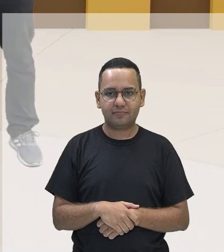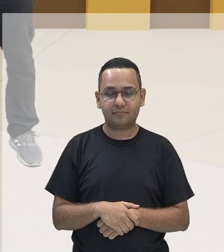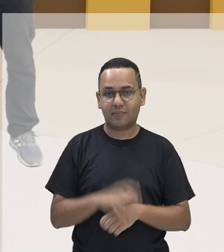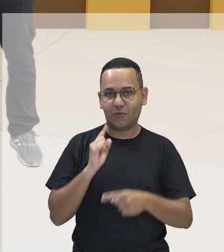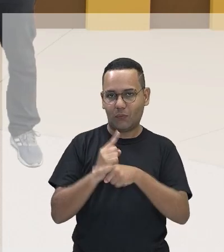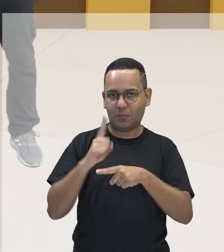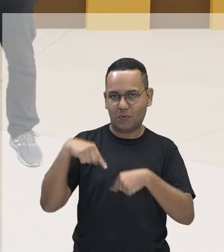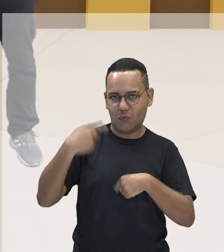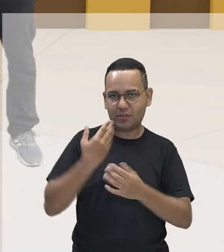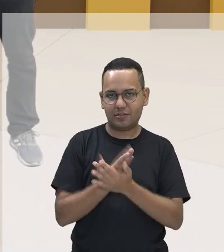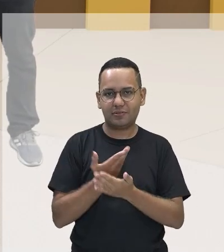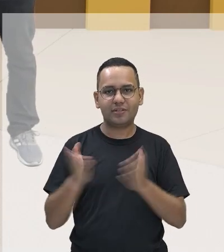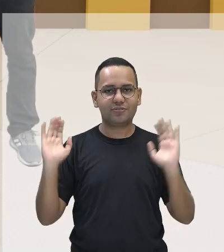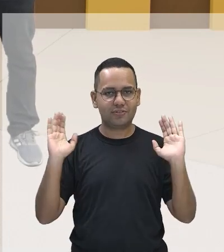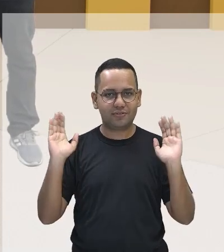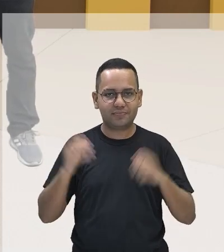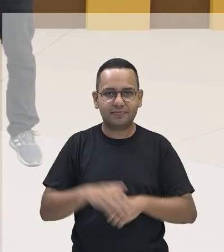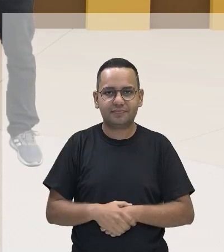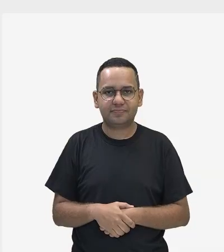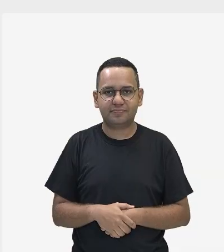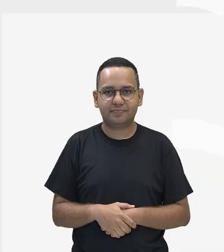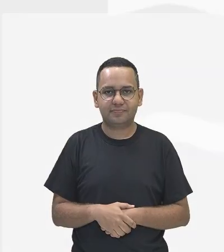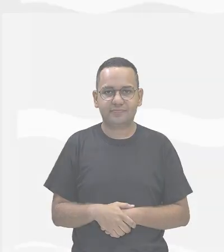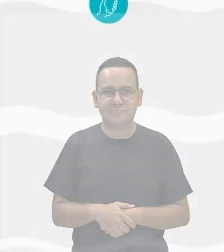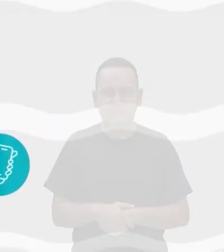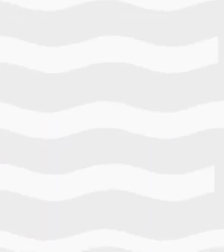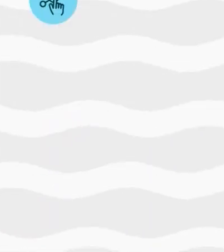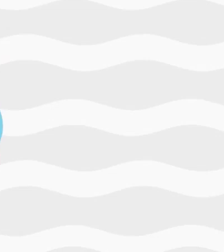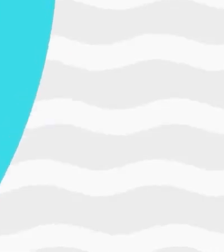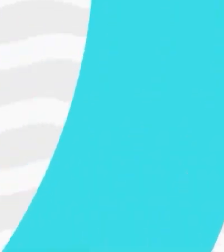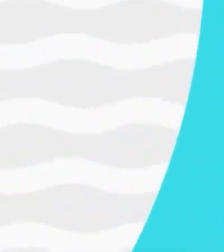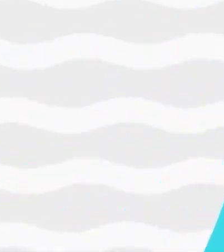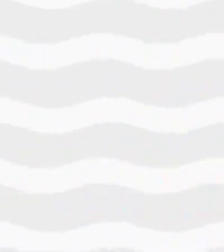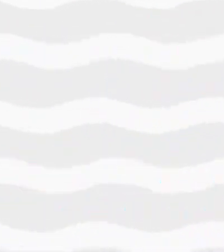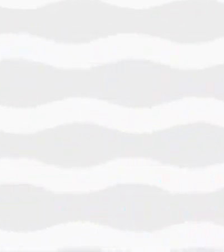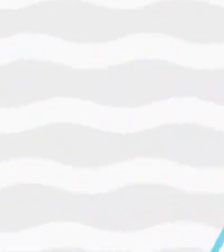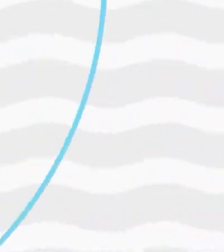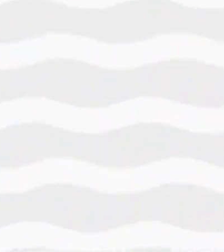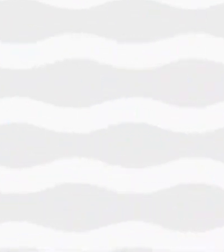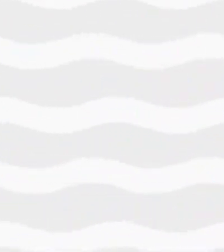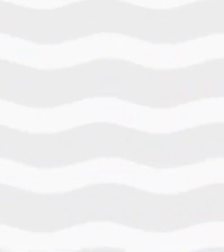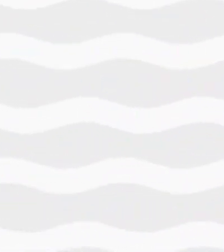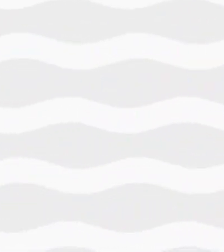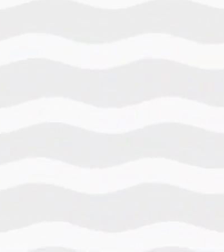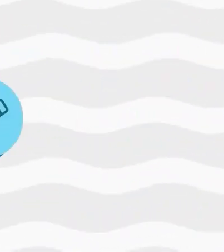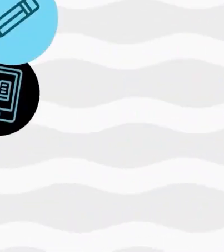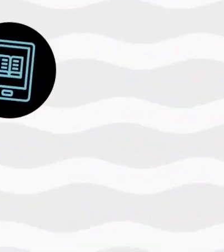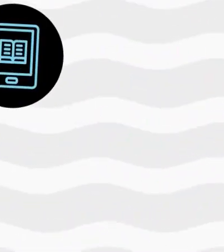próxima oportunidade. Até mais. Até mais, pessoal.